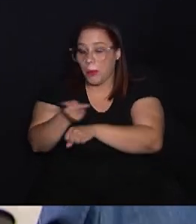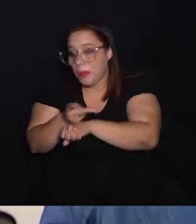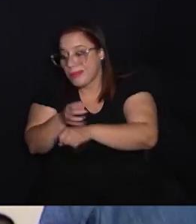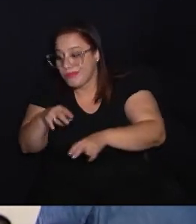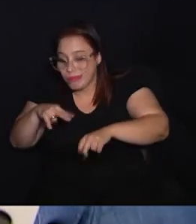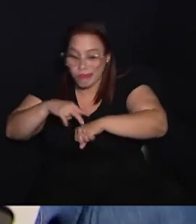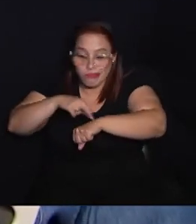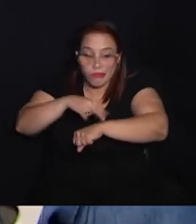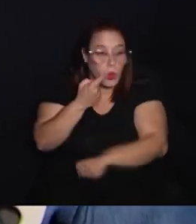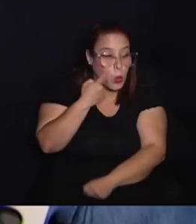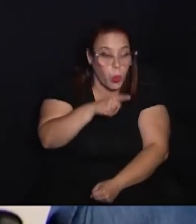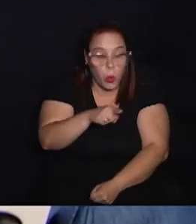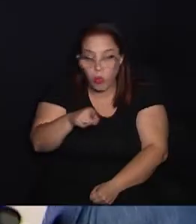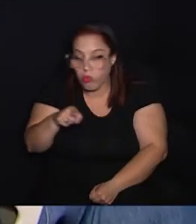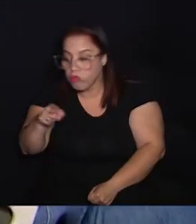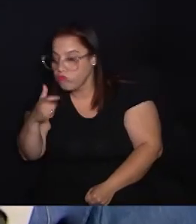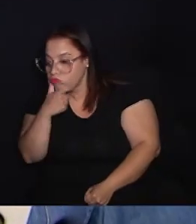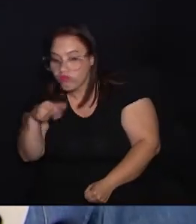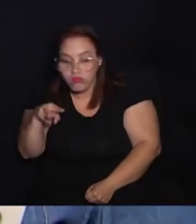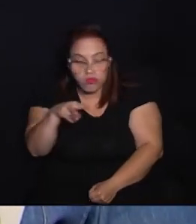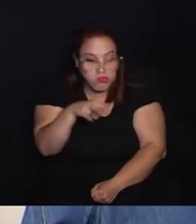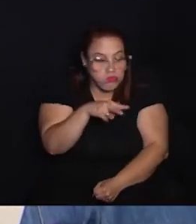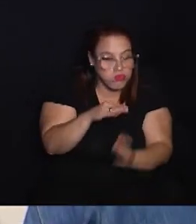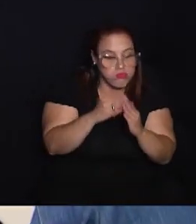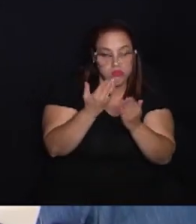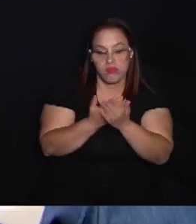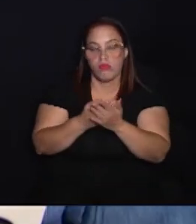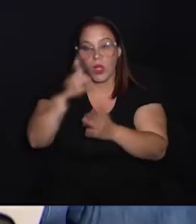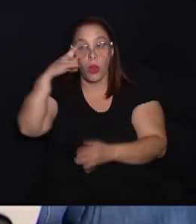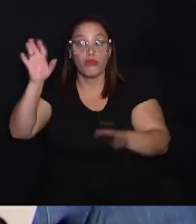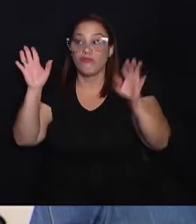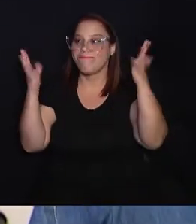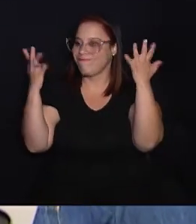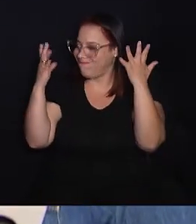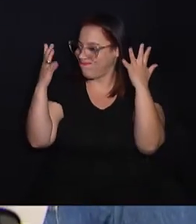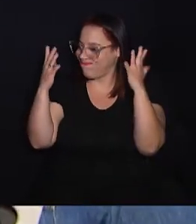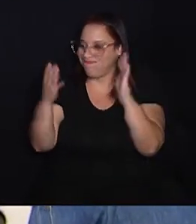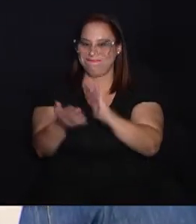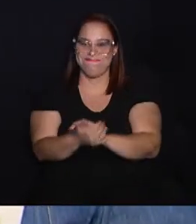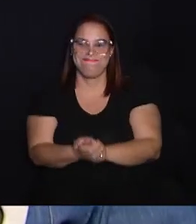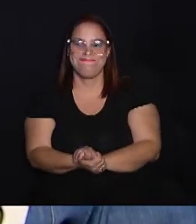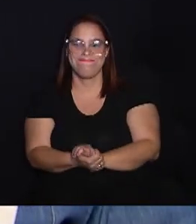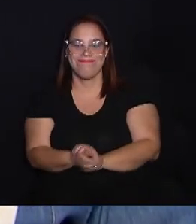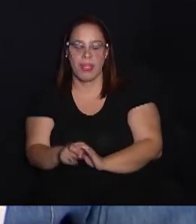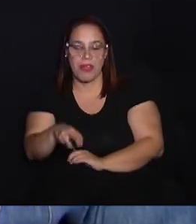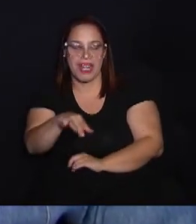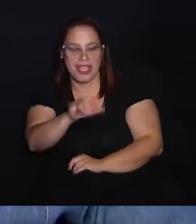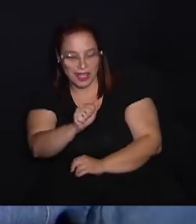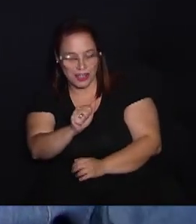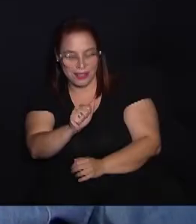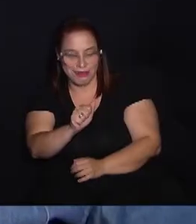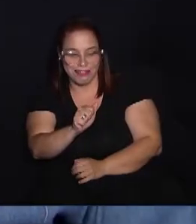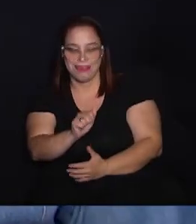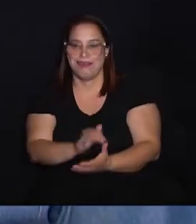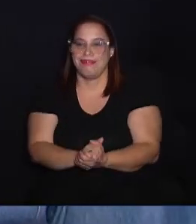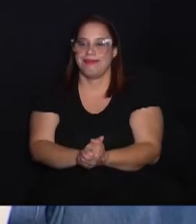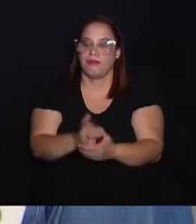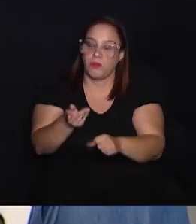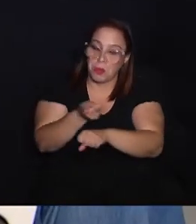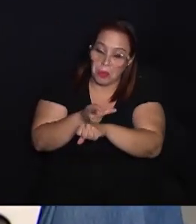Onde que você pretende acompanhar a apuração? Olha, eu já fui candidato mais de 10 vezes, então no dia da eleição é um dia muito